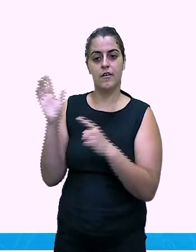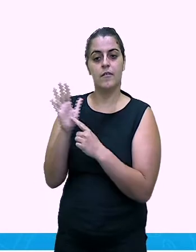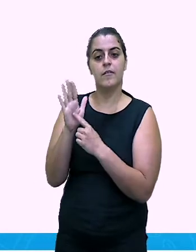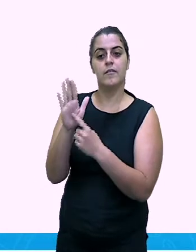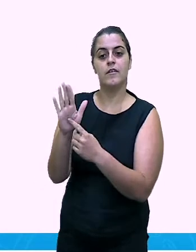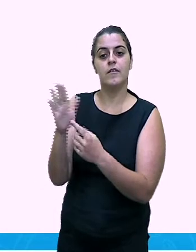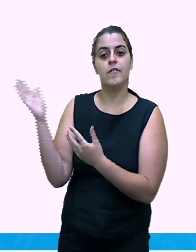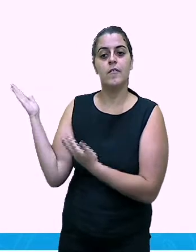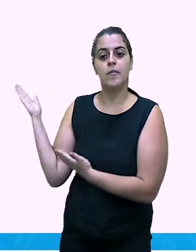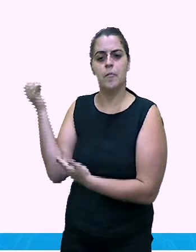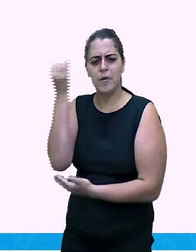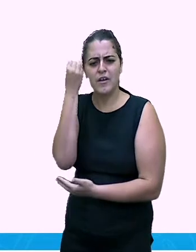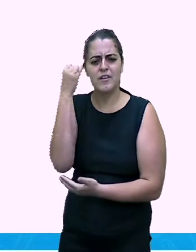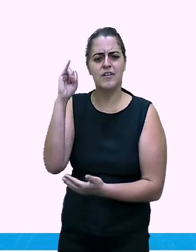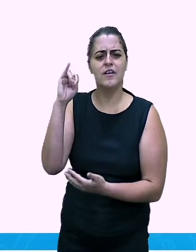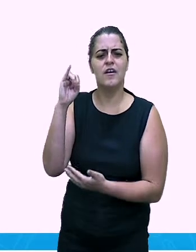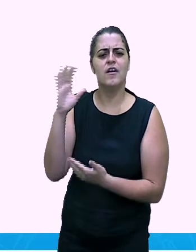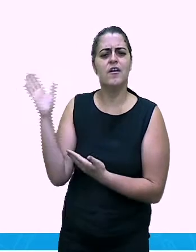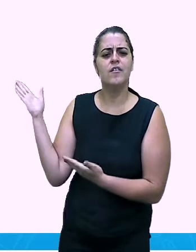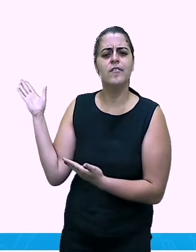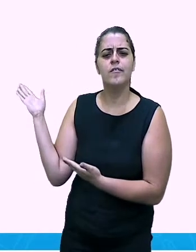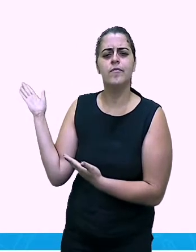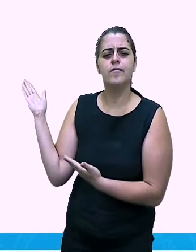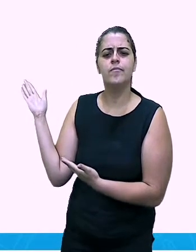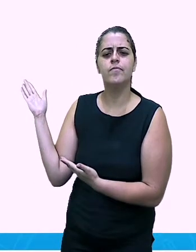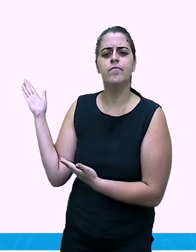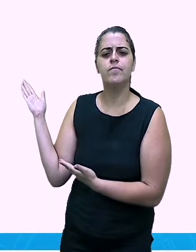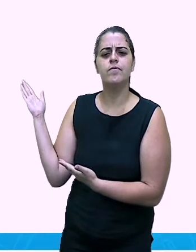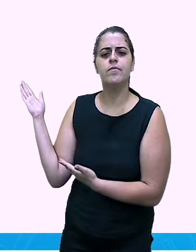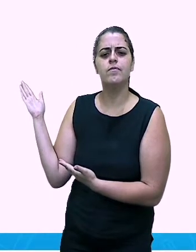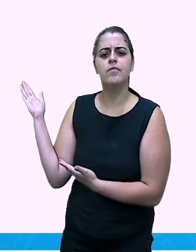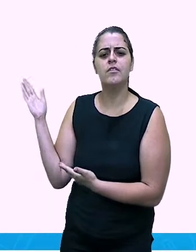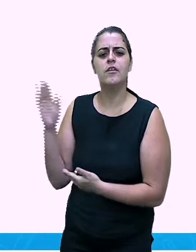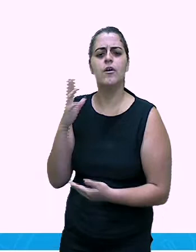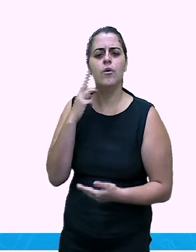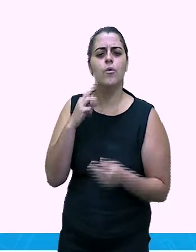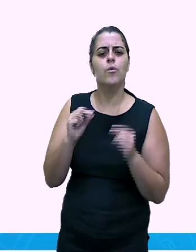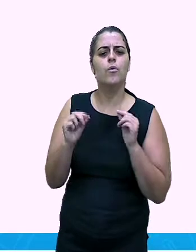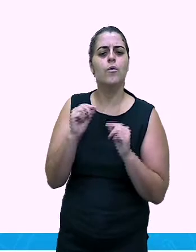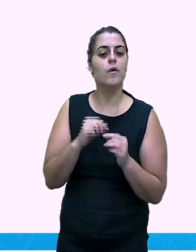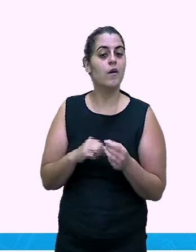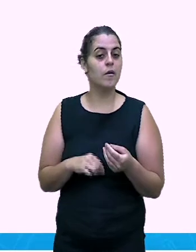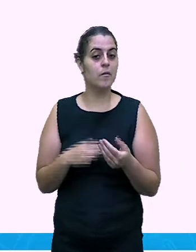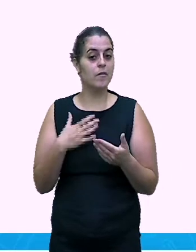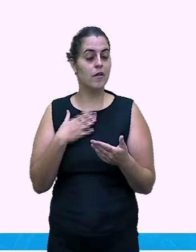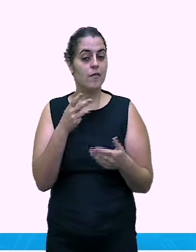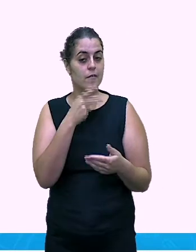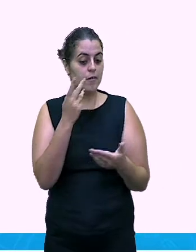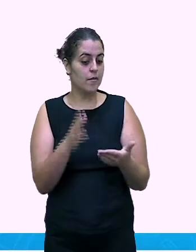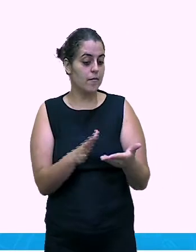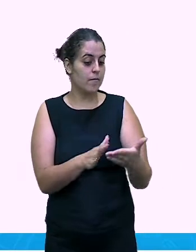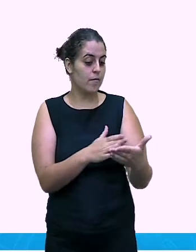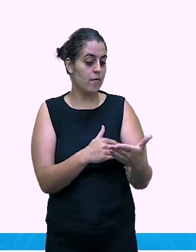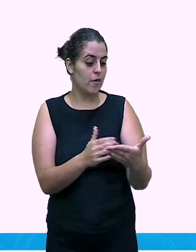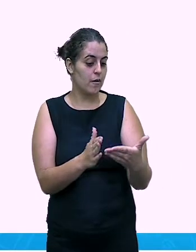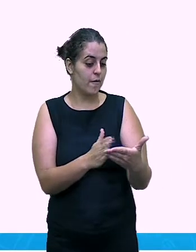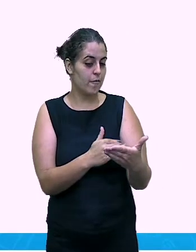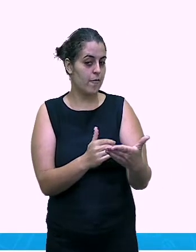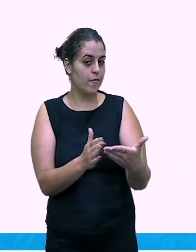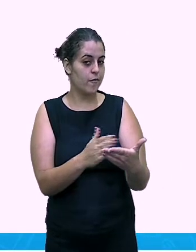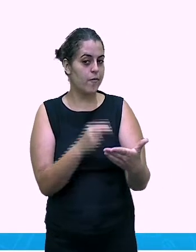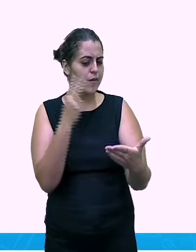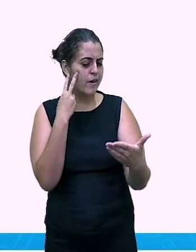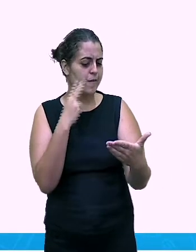temos aí um forte indício de interesse a estar folheando e vendo